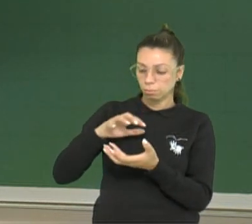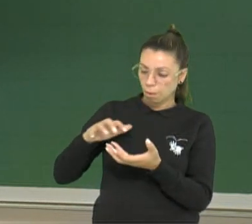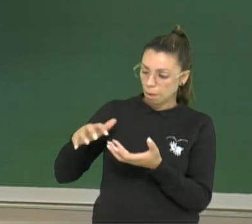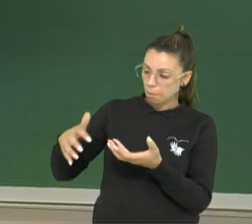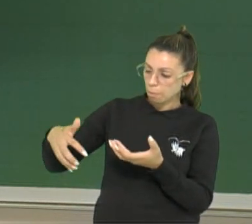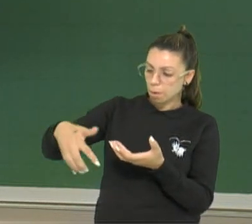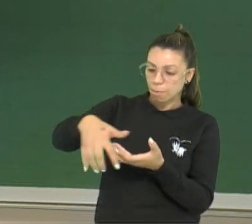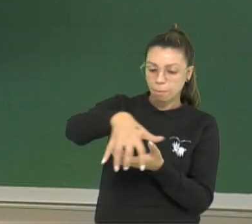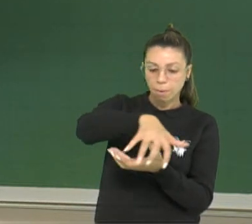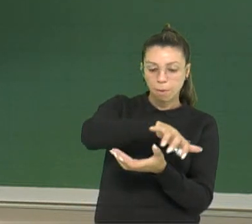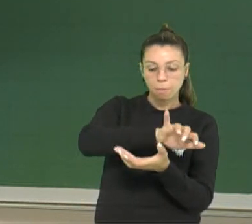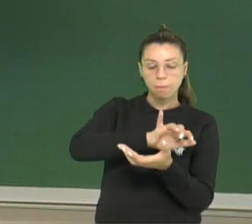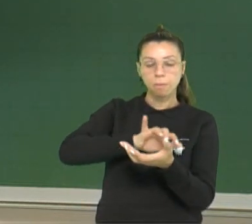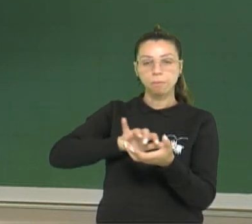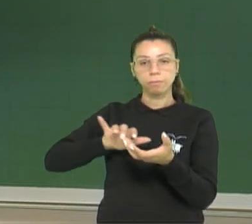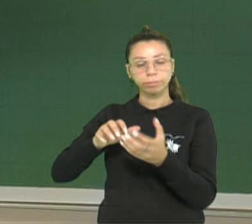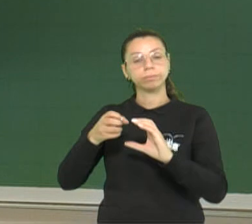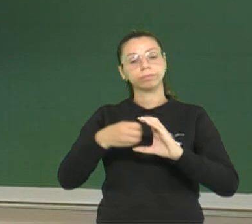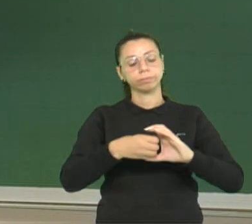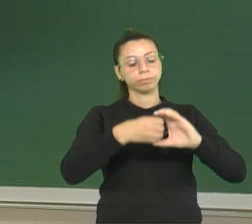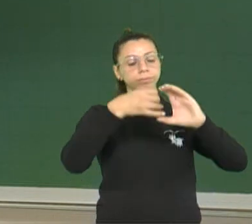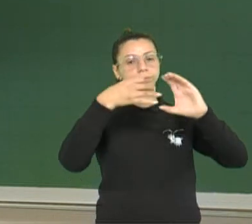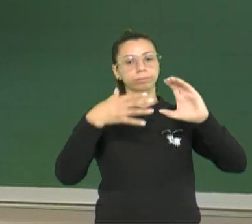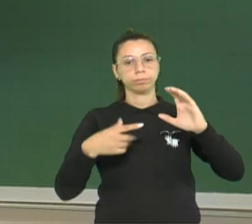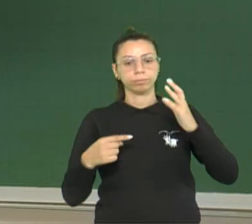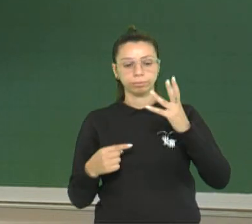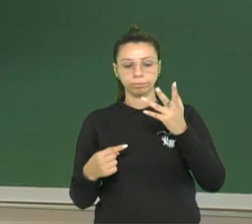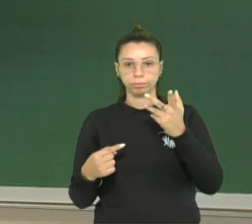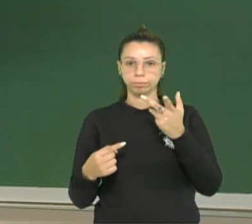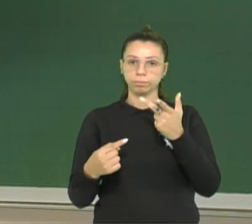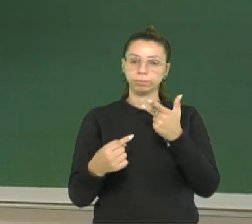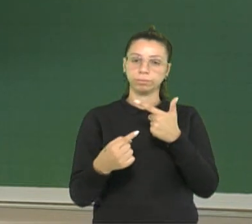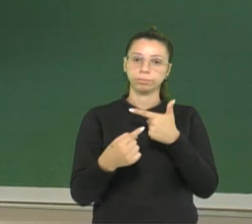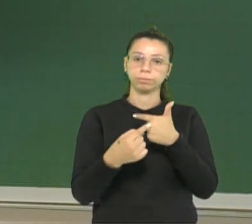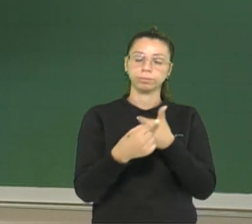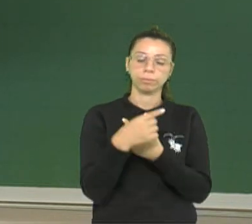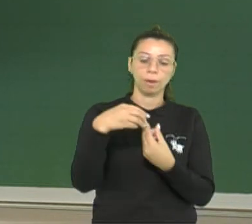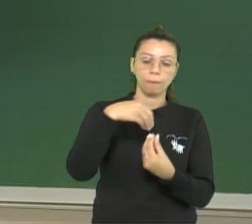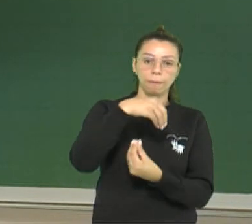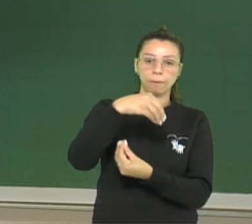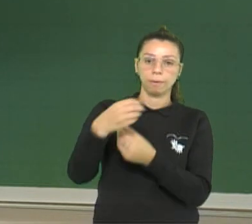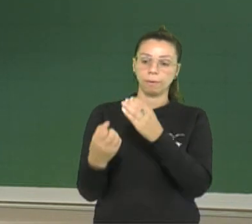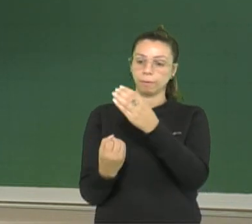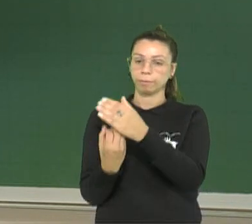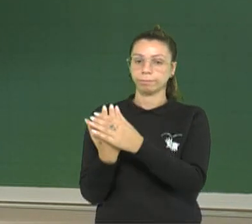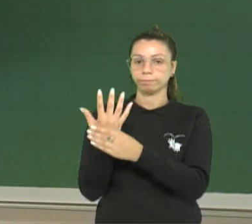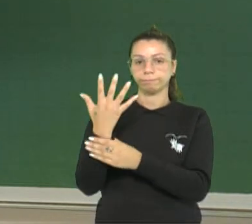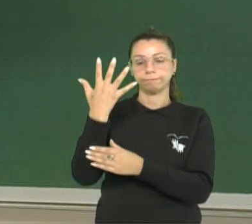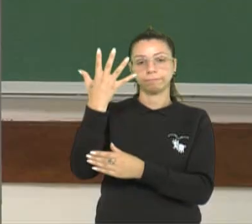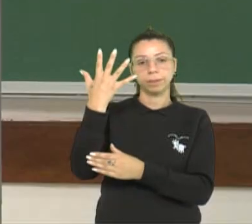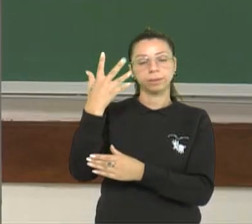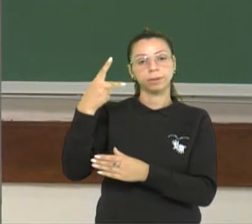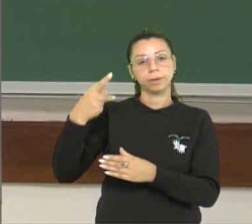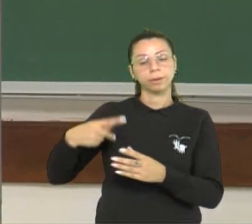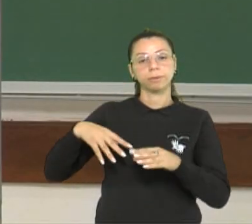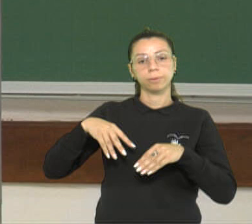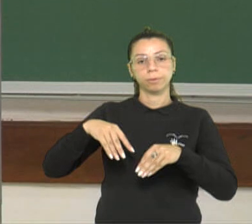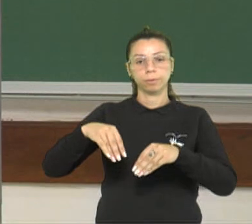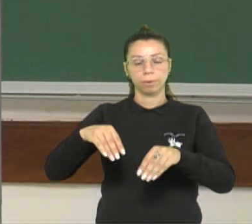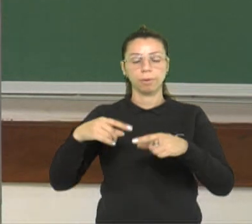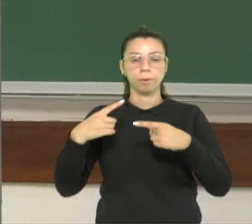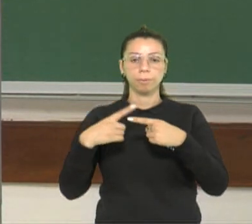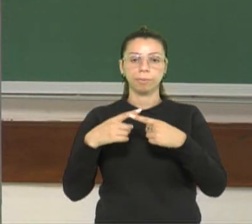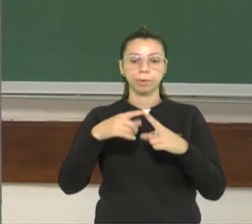a partir de várias características que resultaram na gênese, na formação desse solo. Porque cada área do